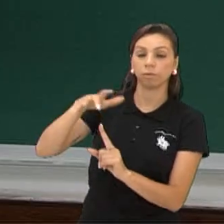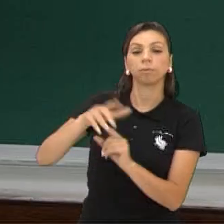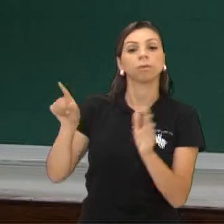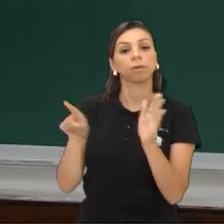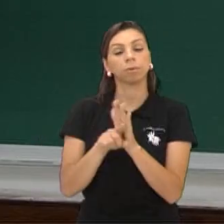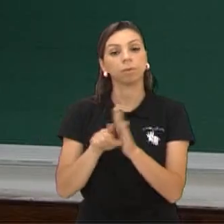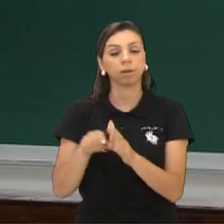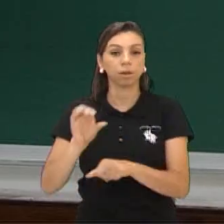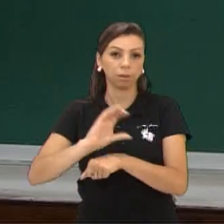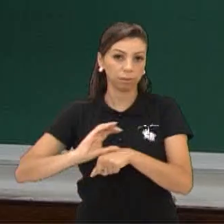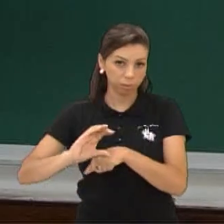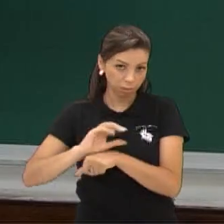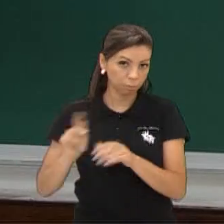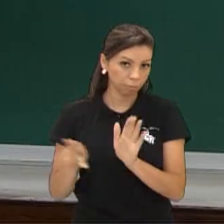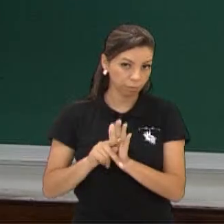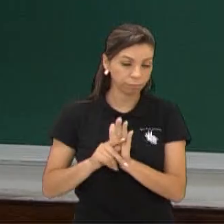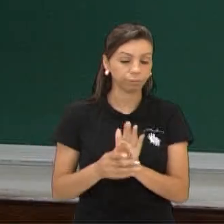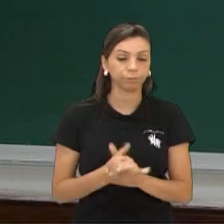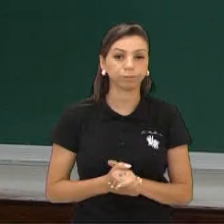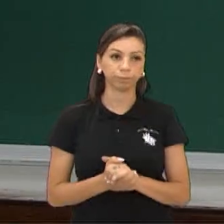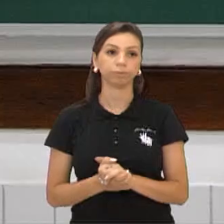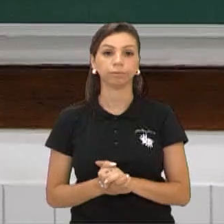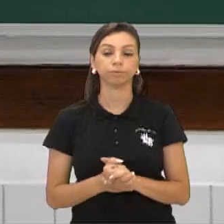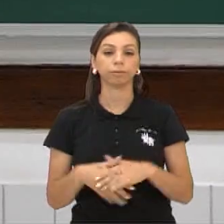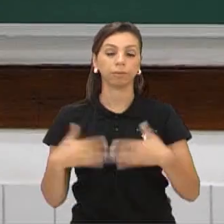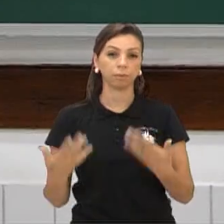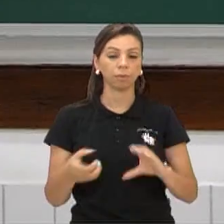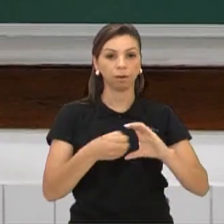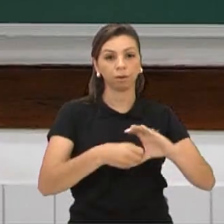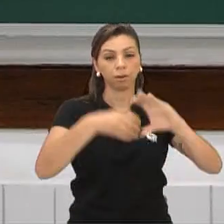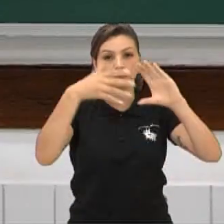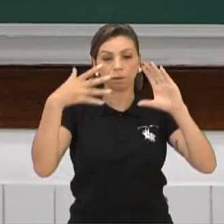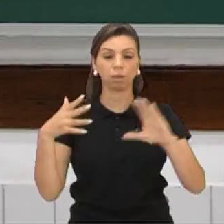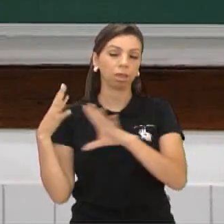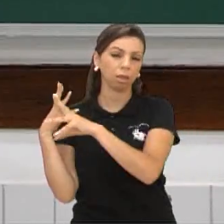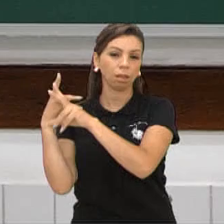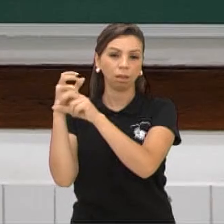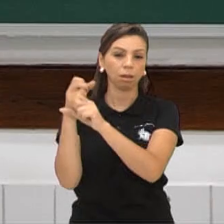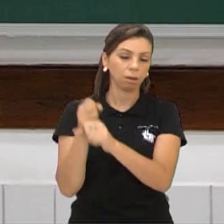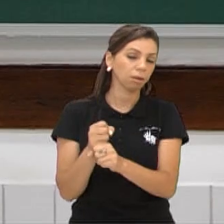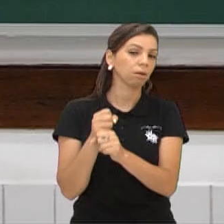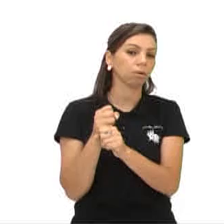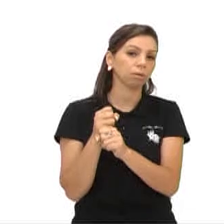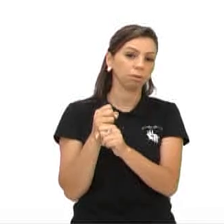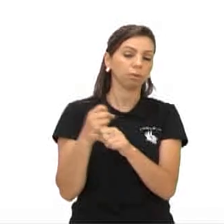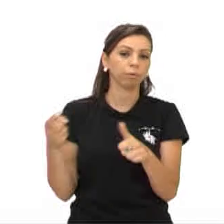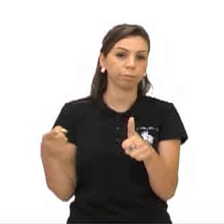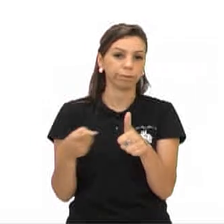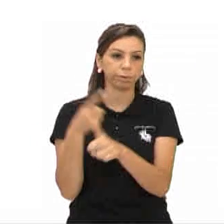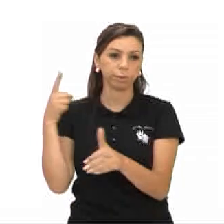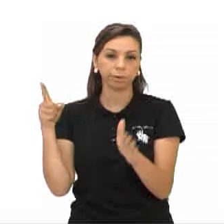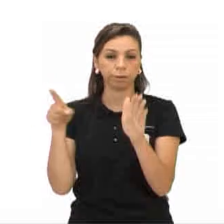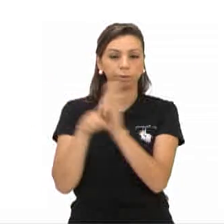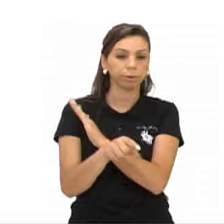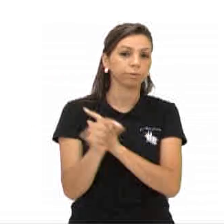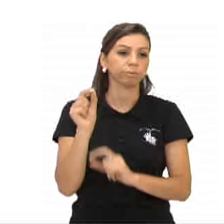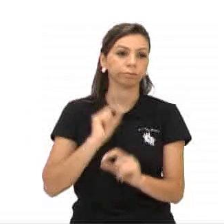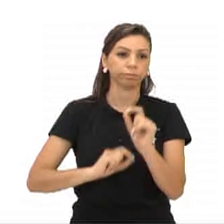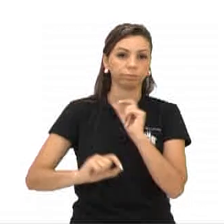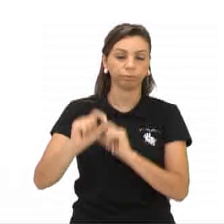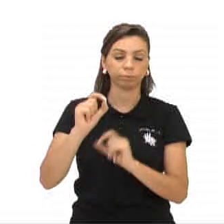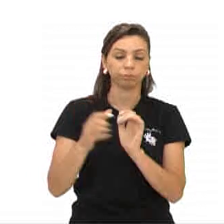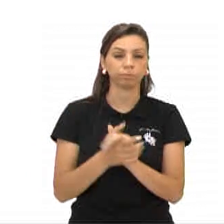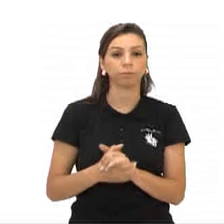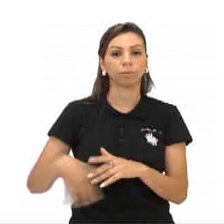uma Constituição própria. Nessa perspectiva de revisãozinha, vamos ao nosso primeiro quiz, que vai ser o seguinte.